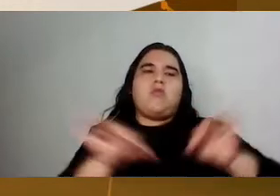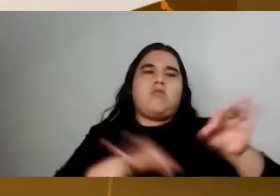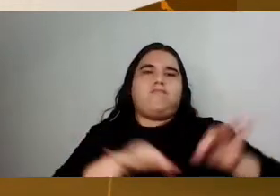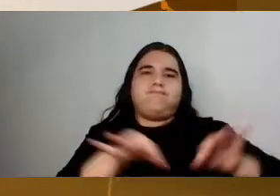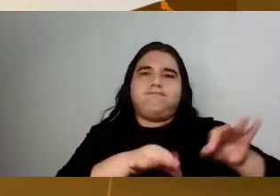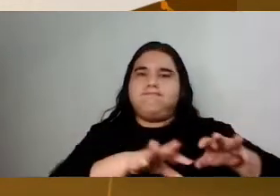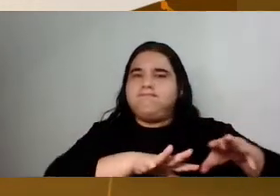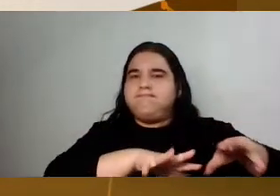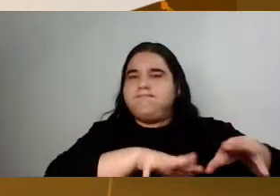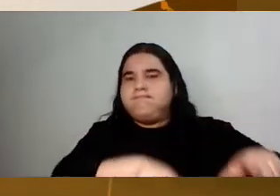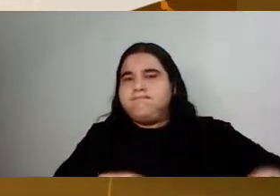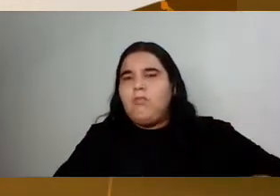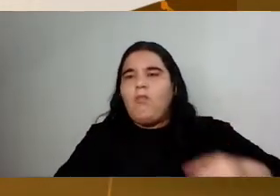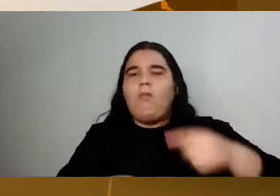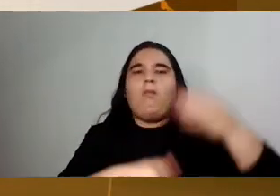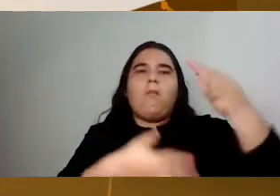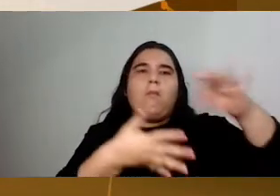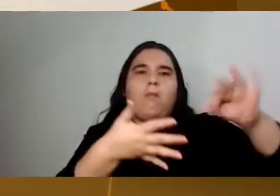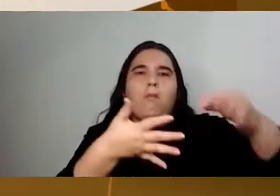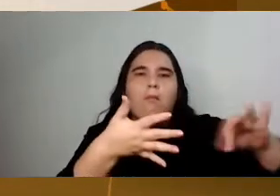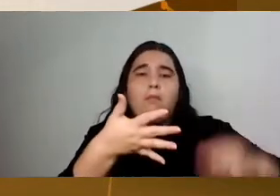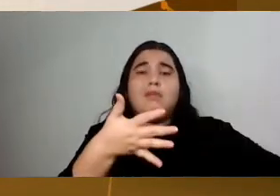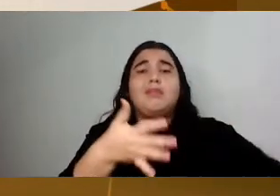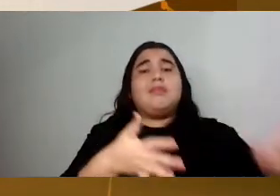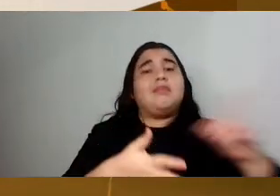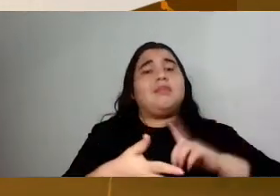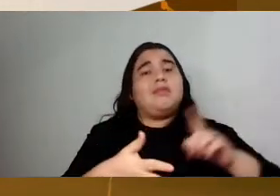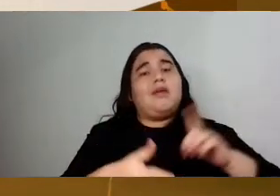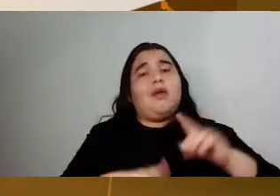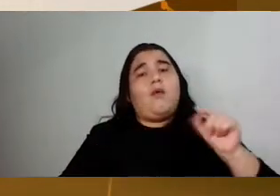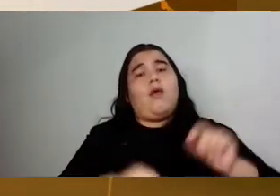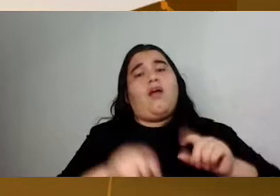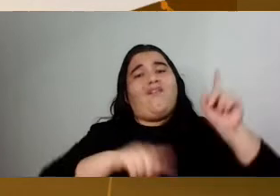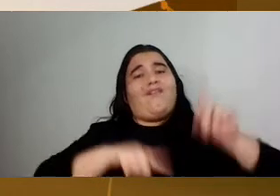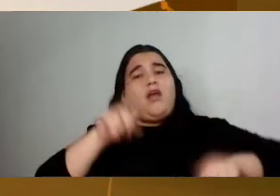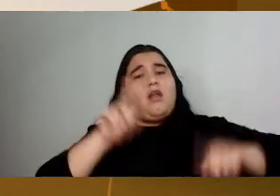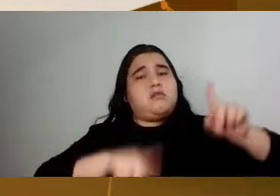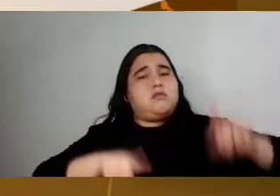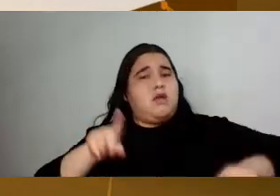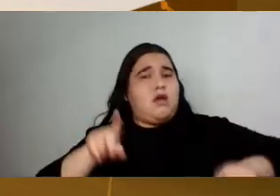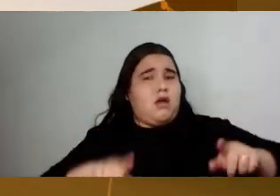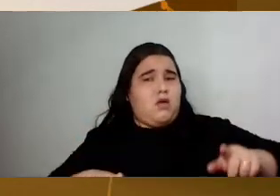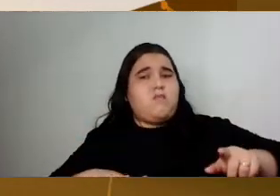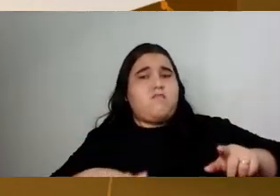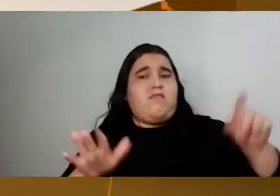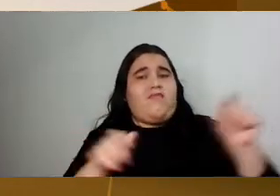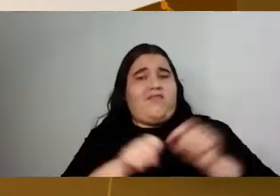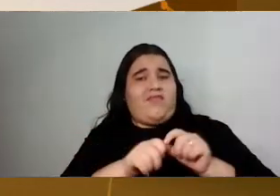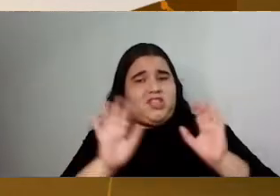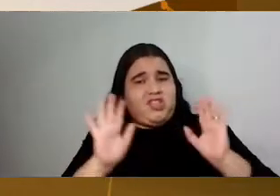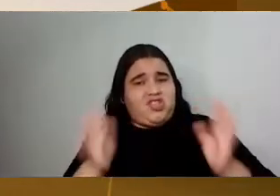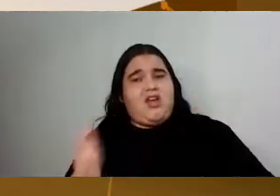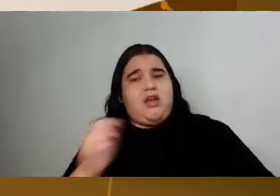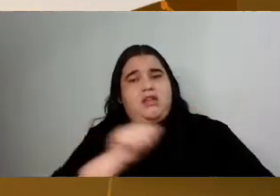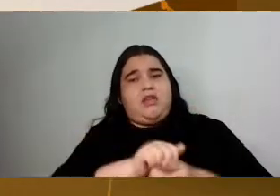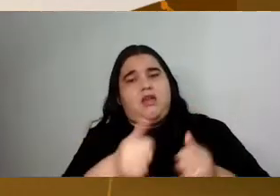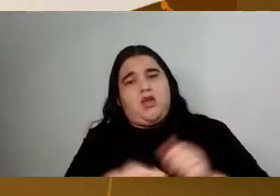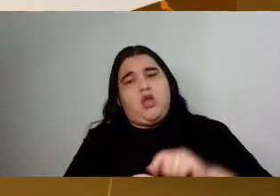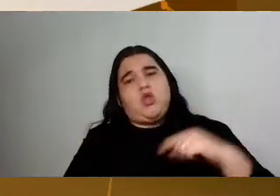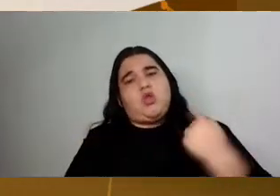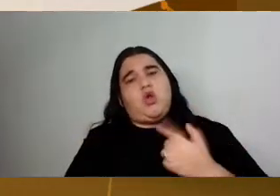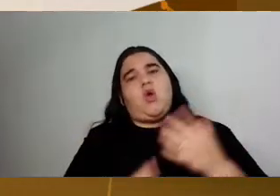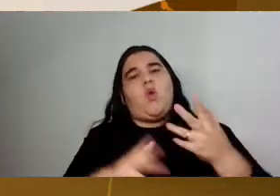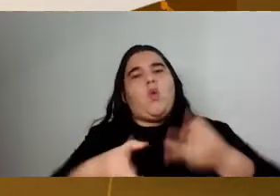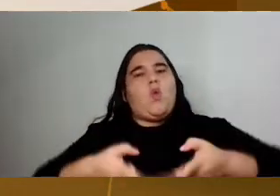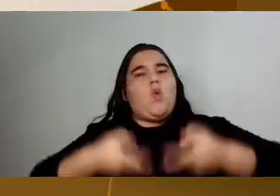existiram aqui um conjunto de variações e de adaptações que foram feitas. Então, nós fazemos drenagens do filtro